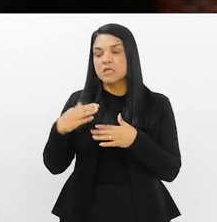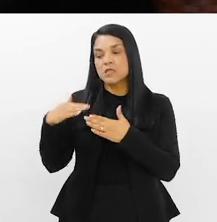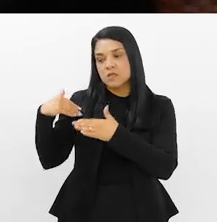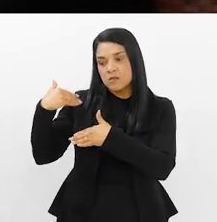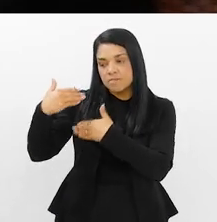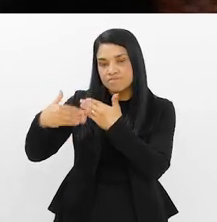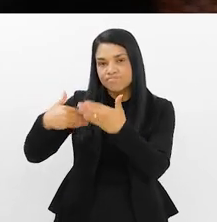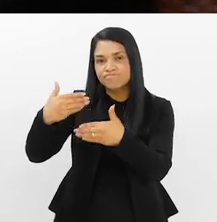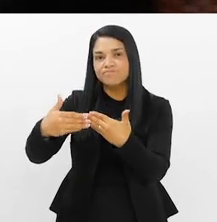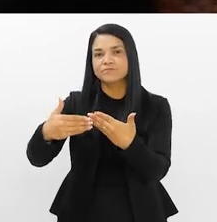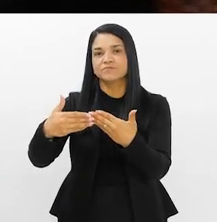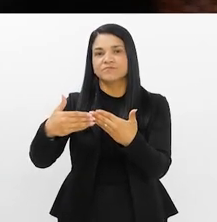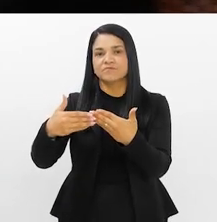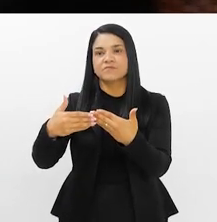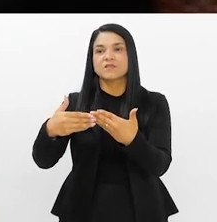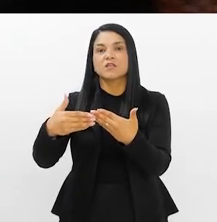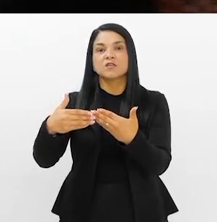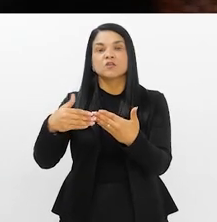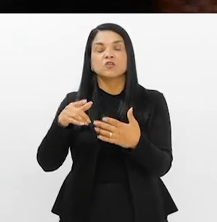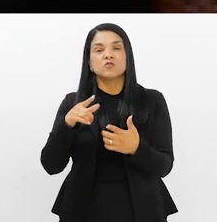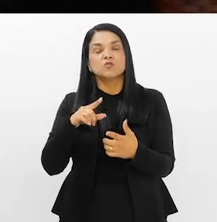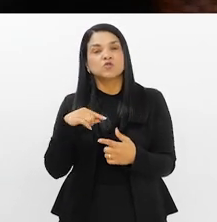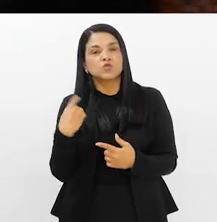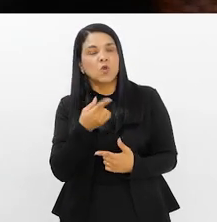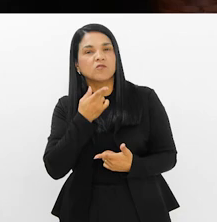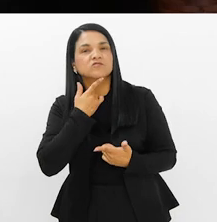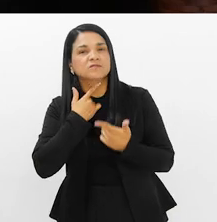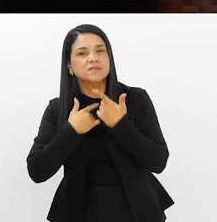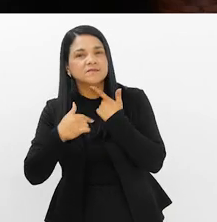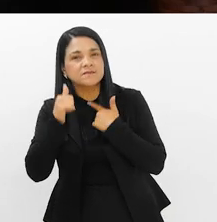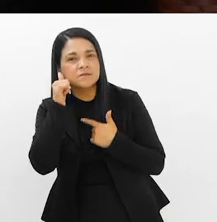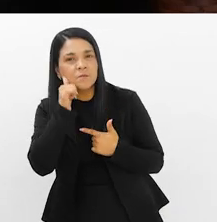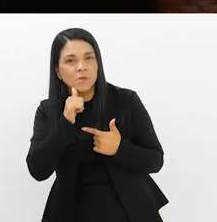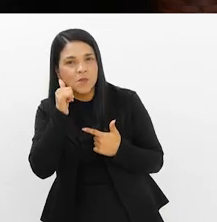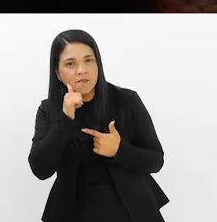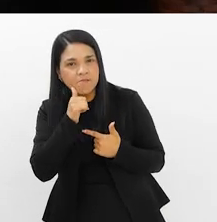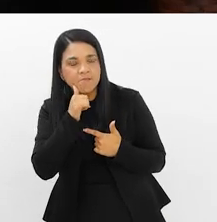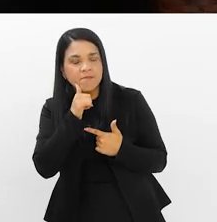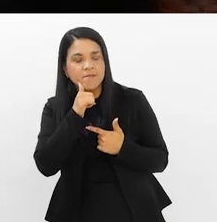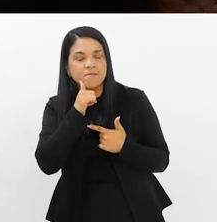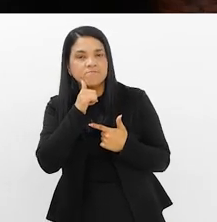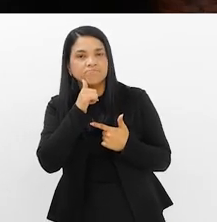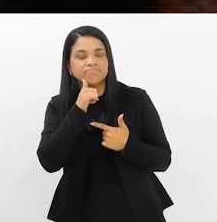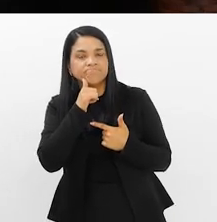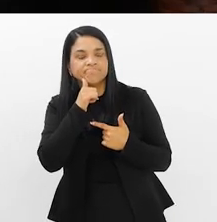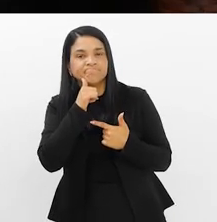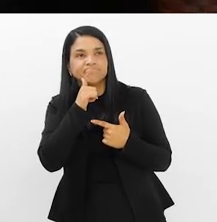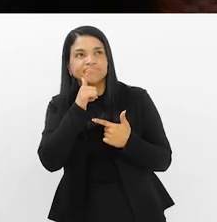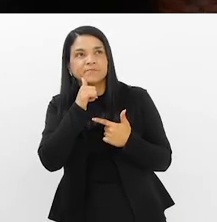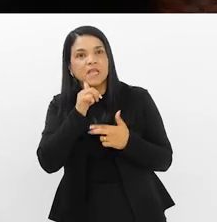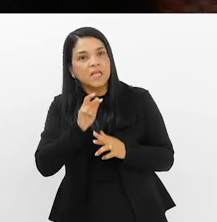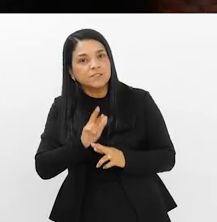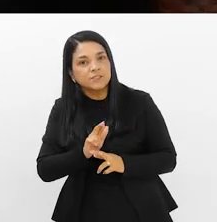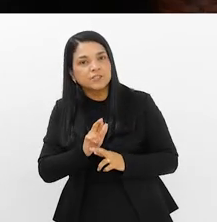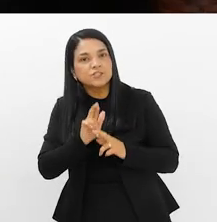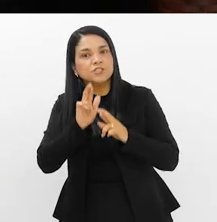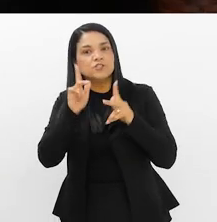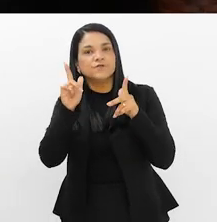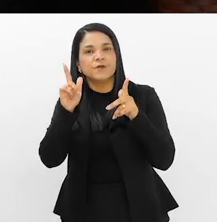com uma construção, mas muitas vezes os nossos desejos e os nossos anseios não estão na mesma,